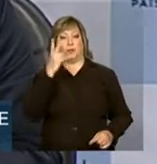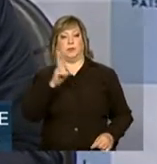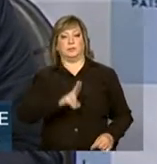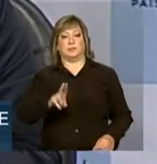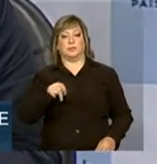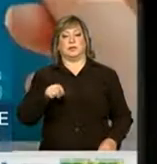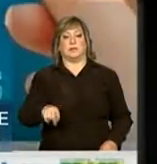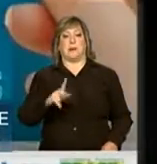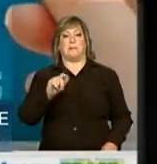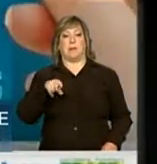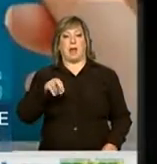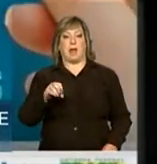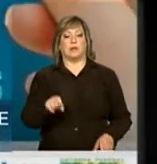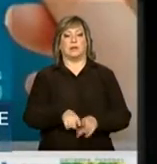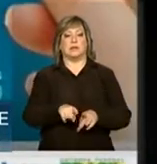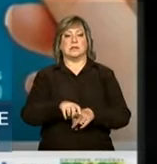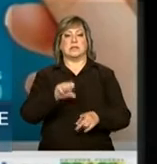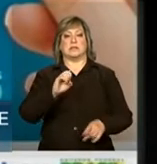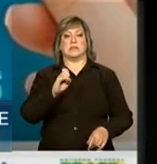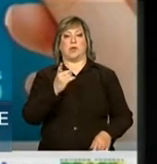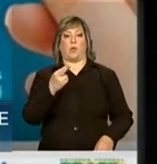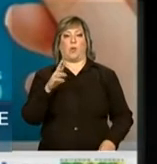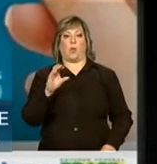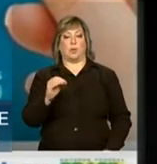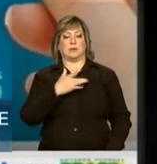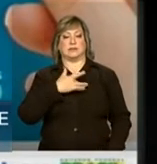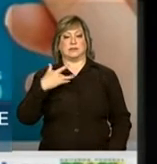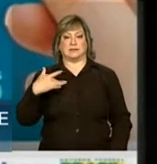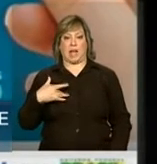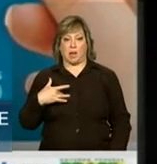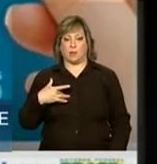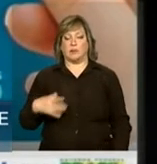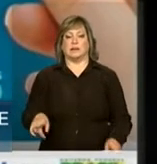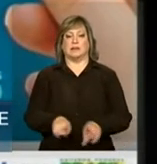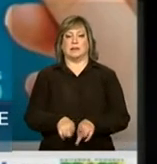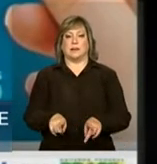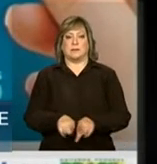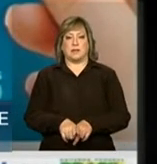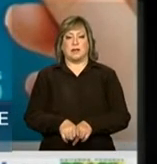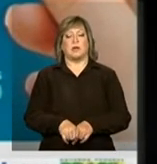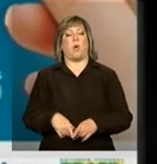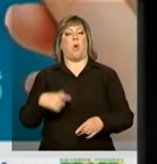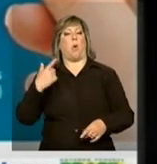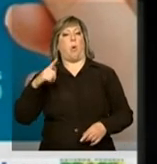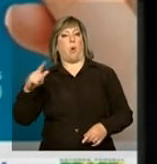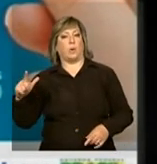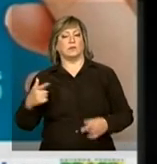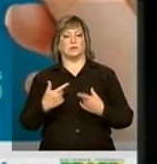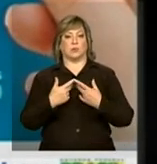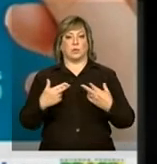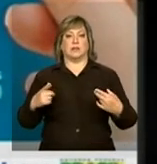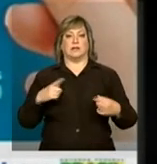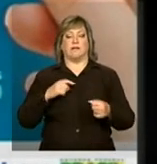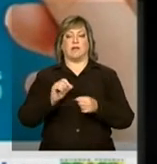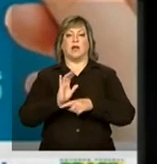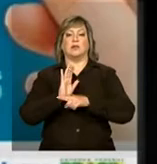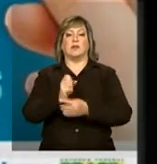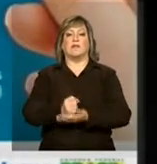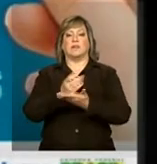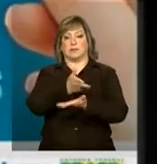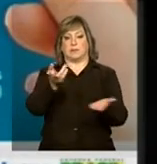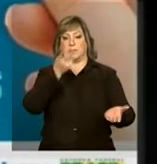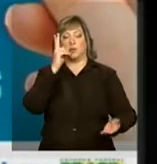de planos e seguros-saúde, além de outras medidas que já vem tomando para a defesa dos usuários